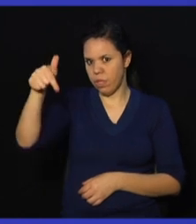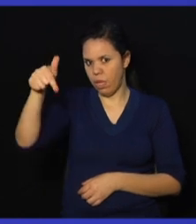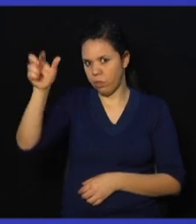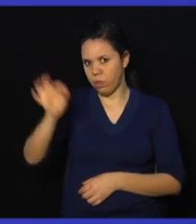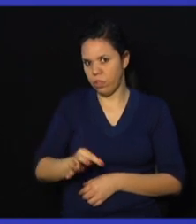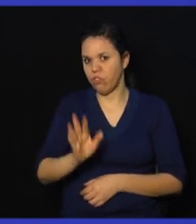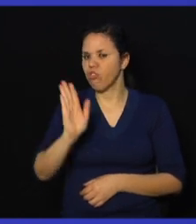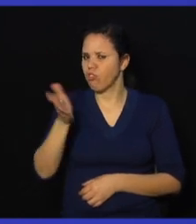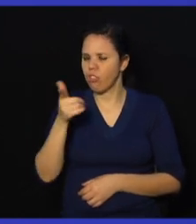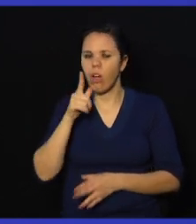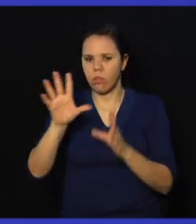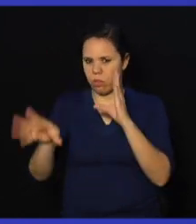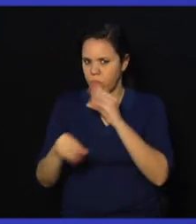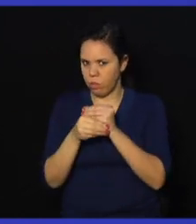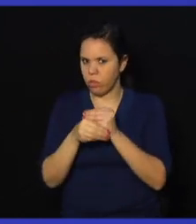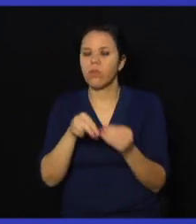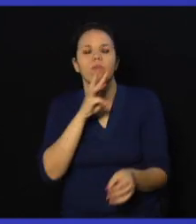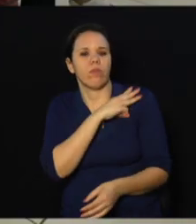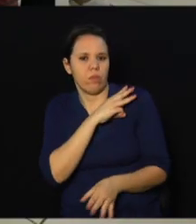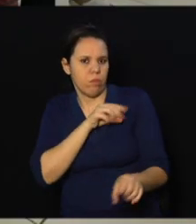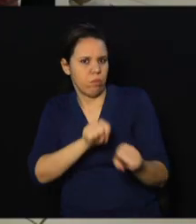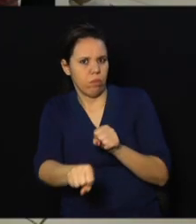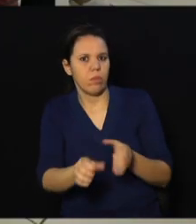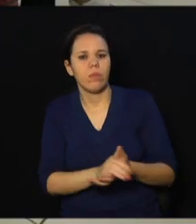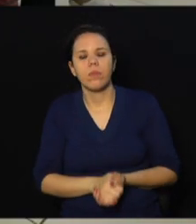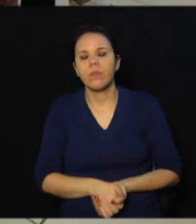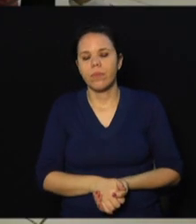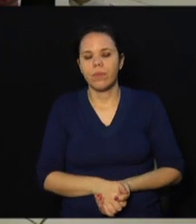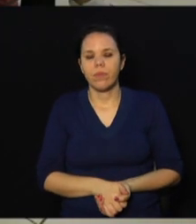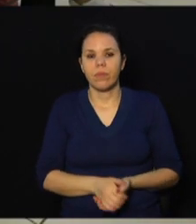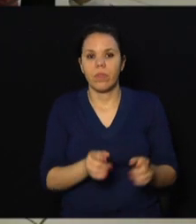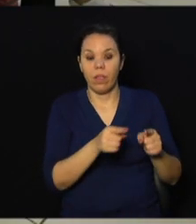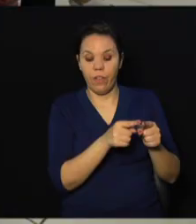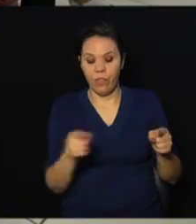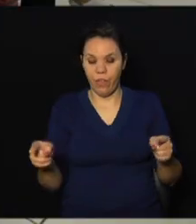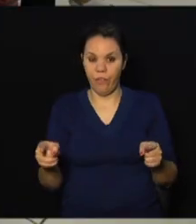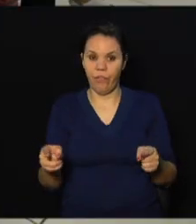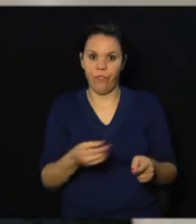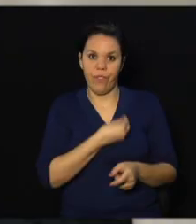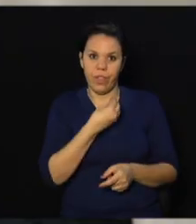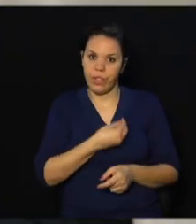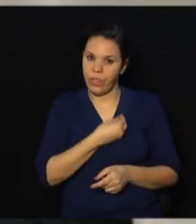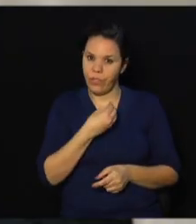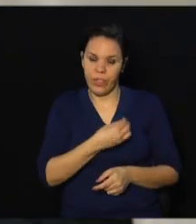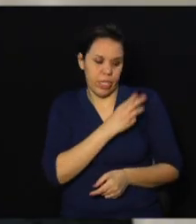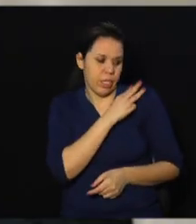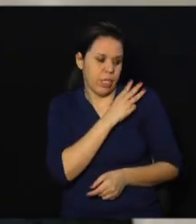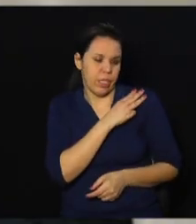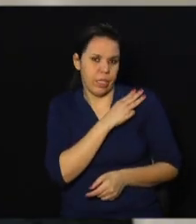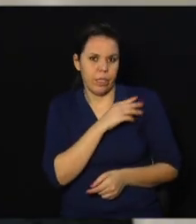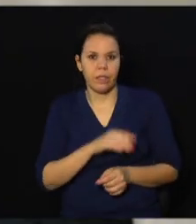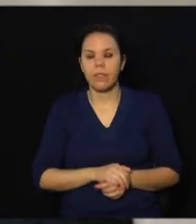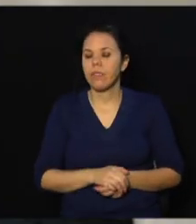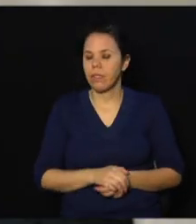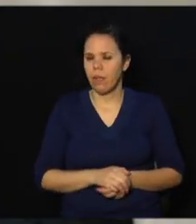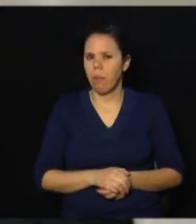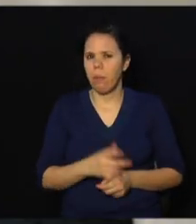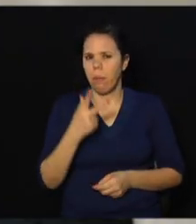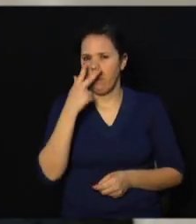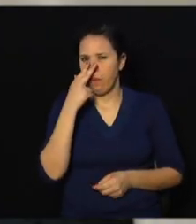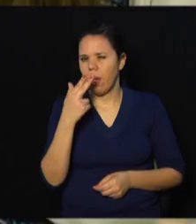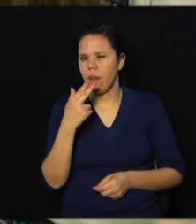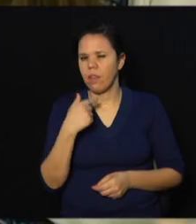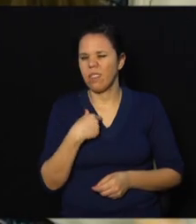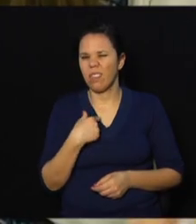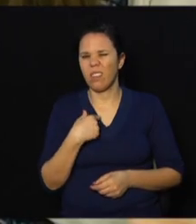58,7% já concluíram o ensino médio. Nesta fase da vida, quem presta o Enem parece que carrega até